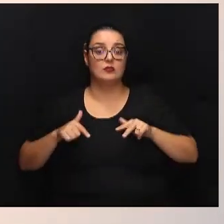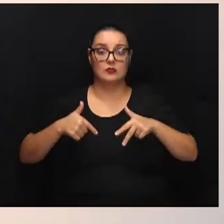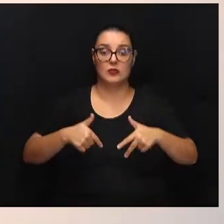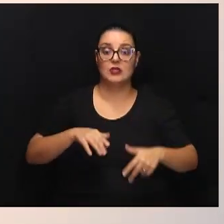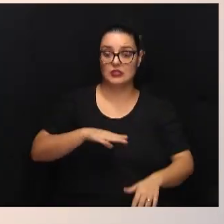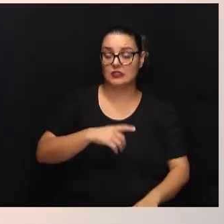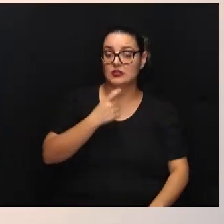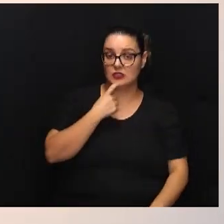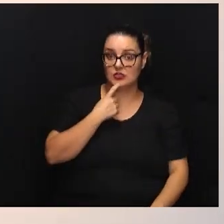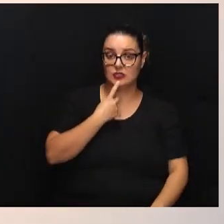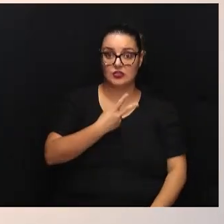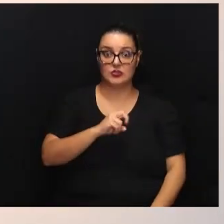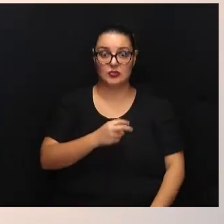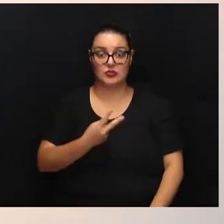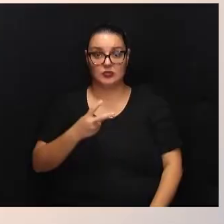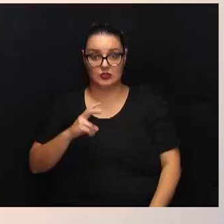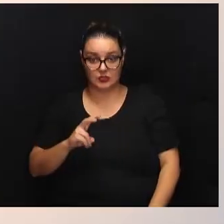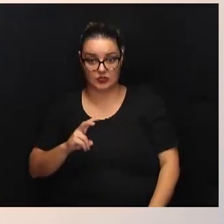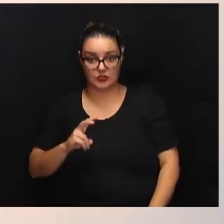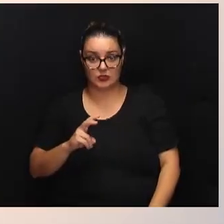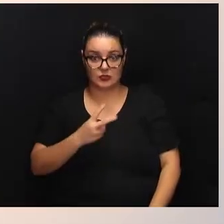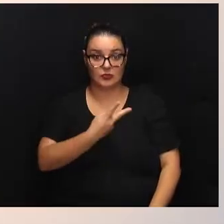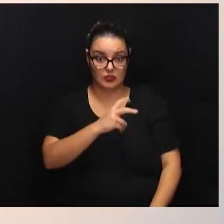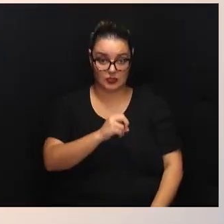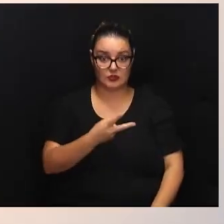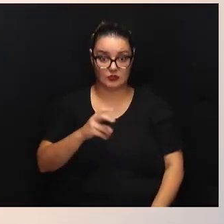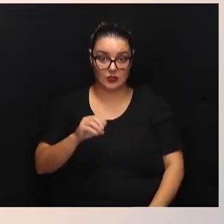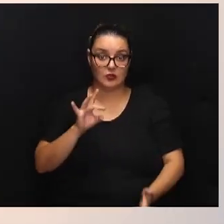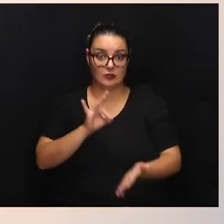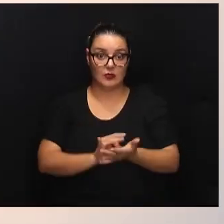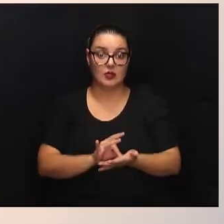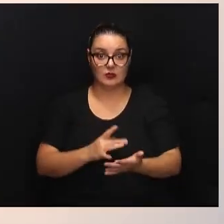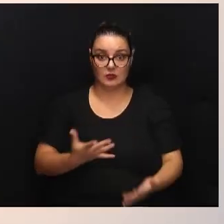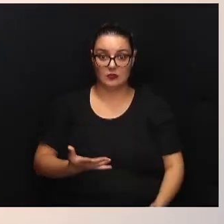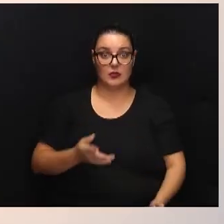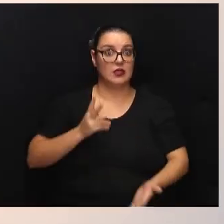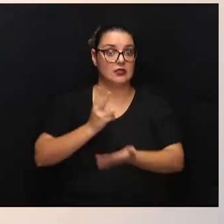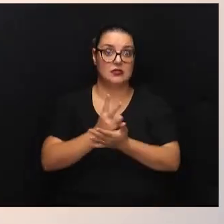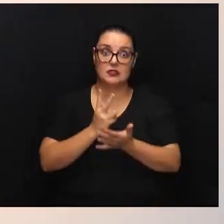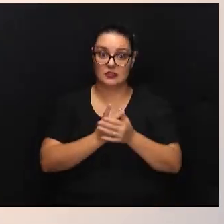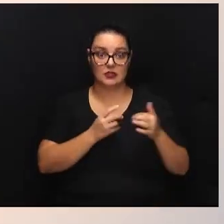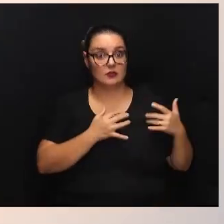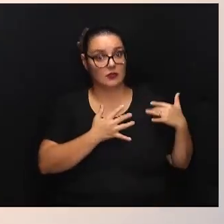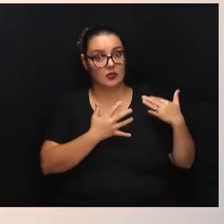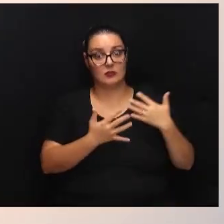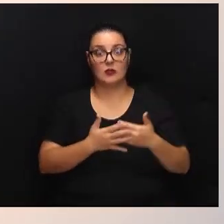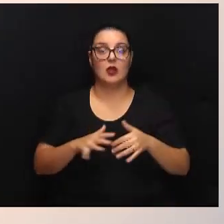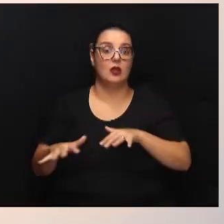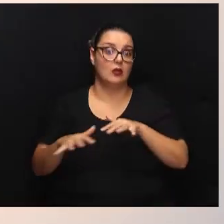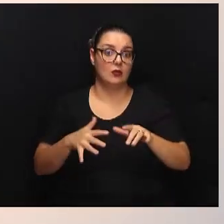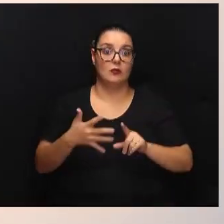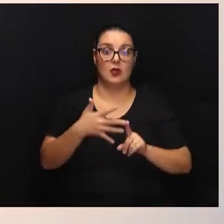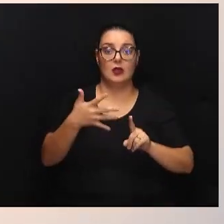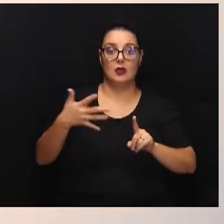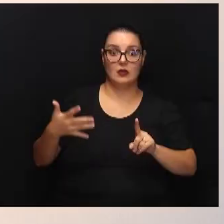2020 oficialmente, mas desde sempre, né? Desde que o movimento LGBTQIAPN+, do Brasil passou a ser, de